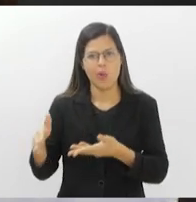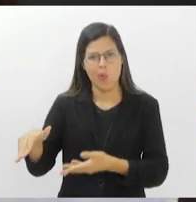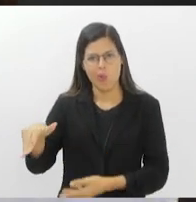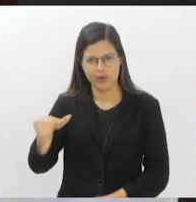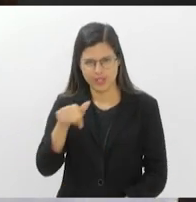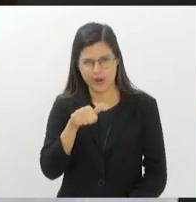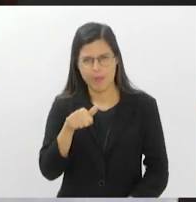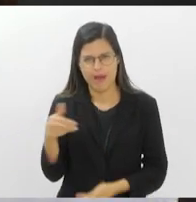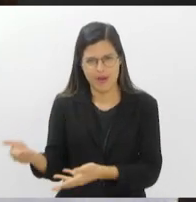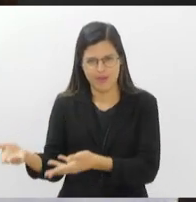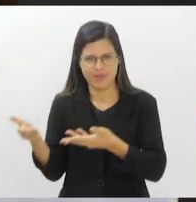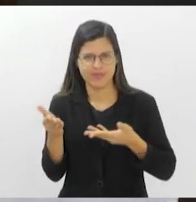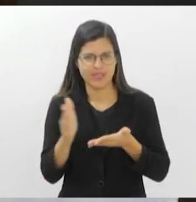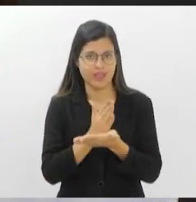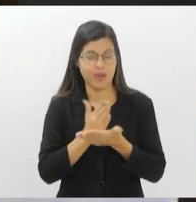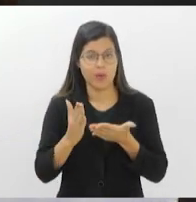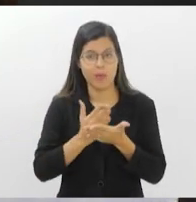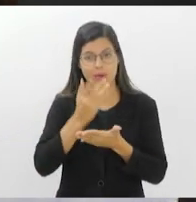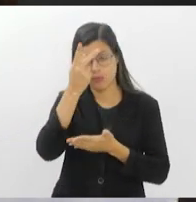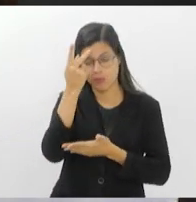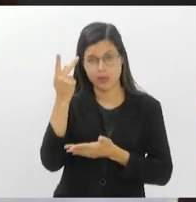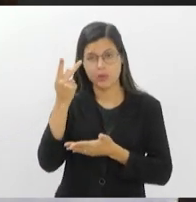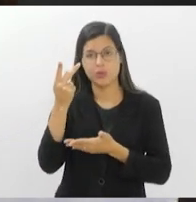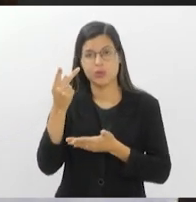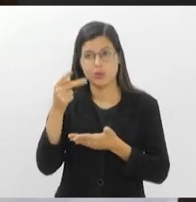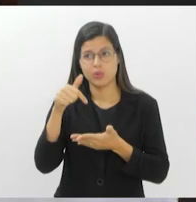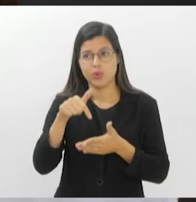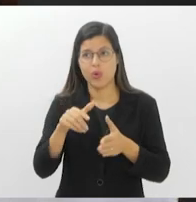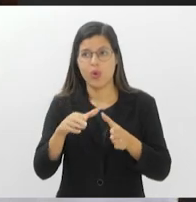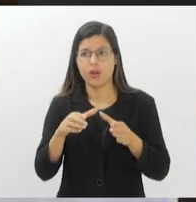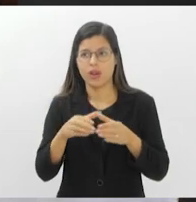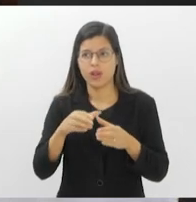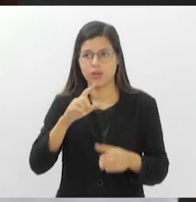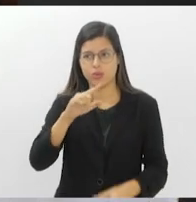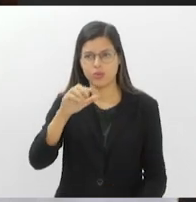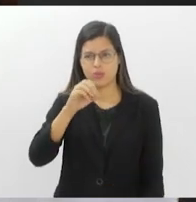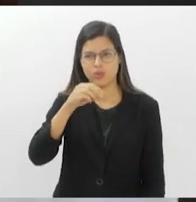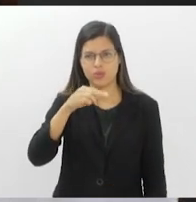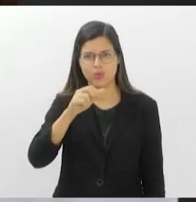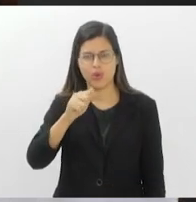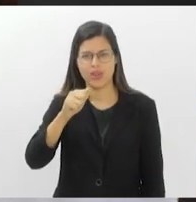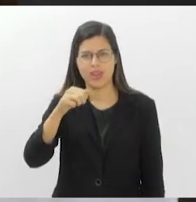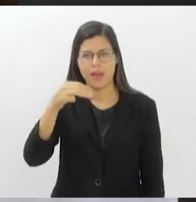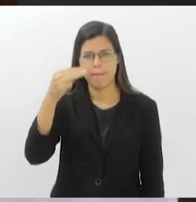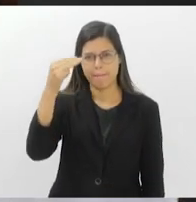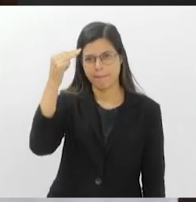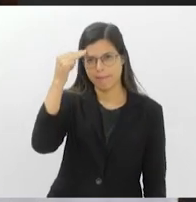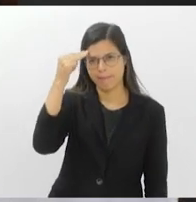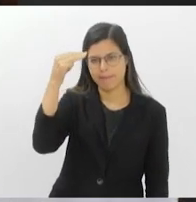desses atores coletivos que fazem parte do Zona Mental para se apresentar aqui com a gente.